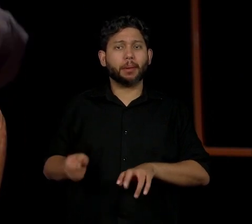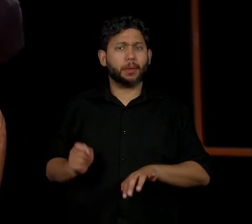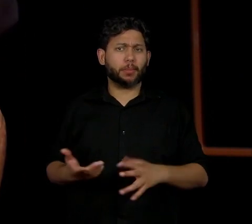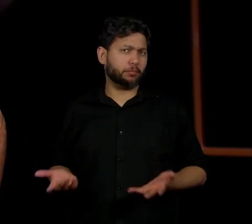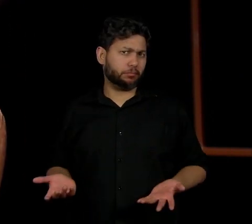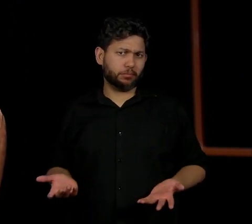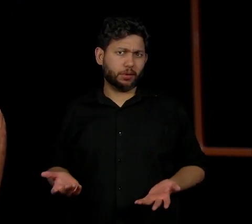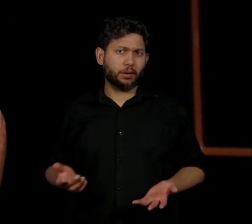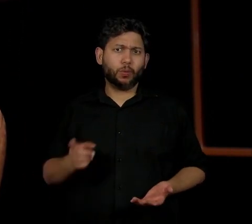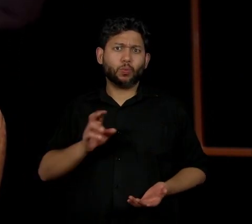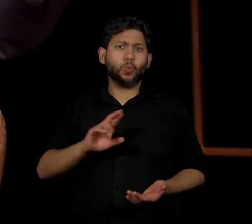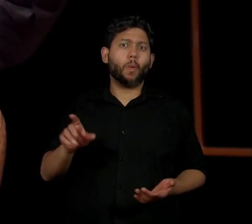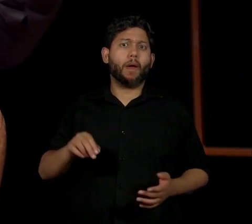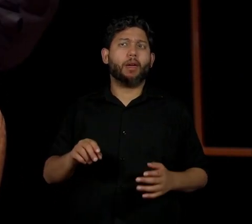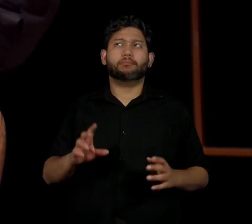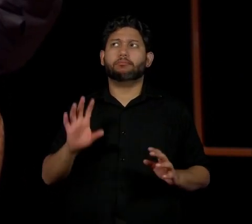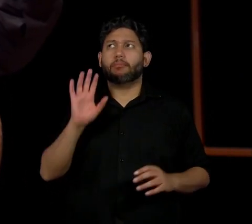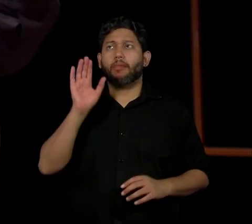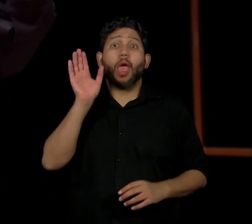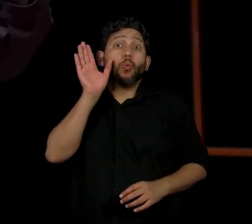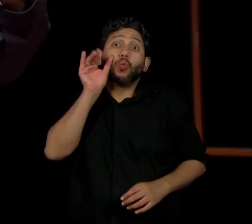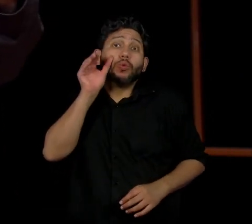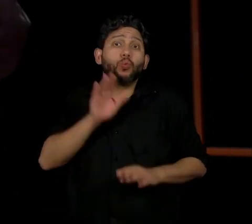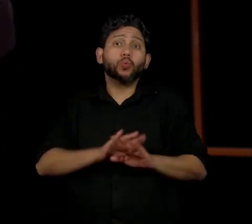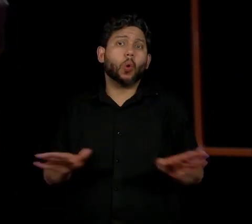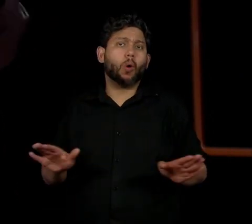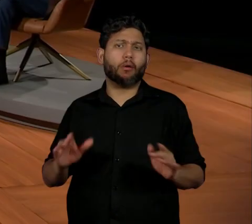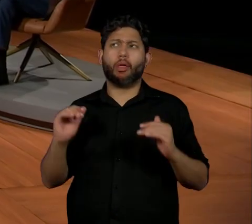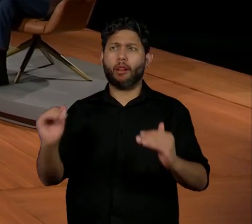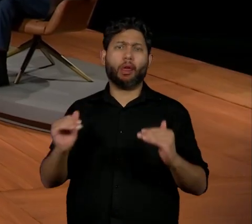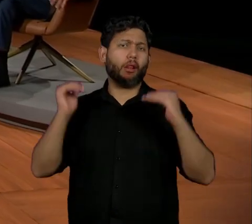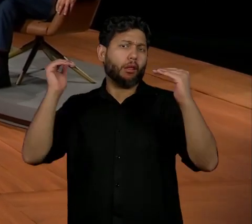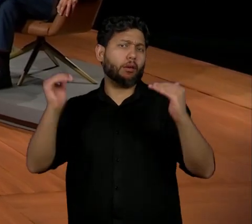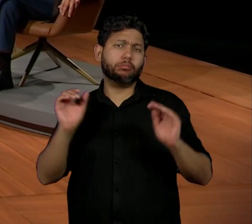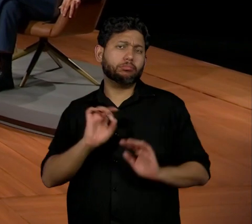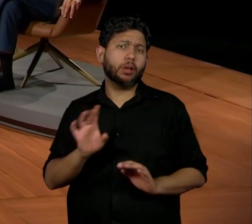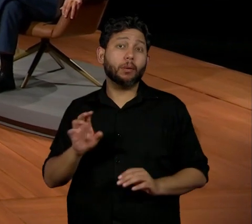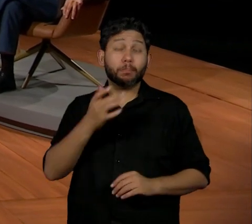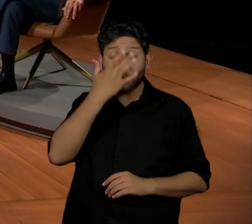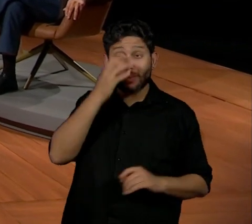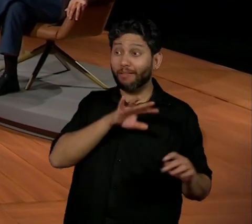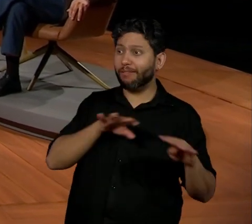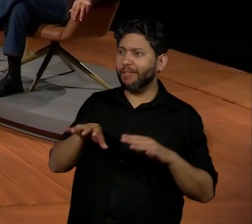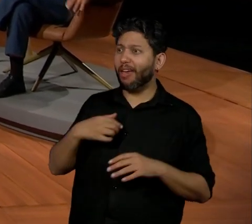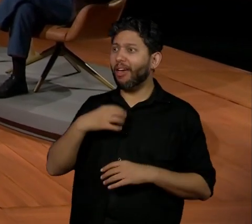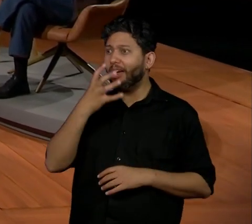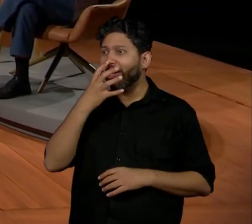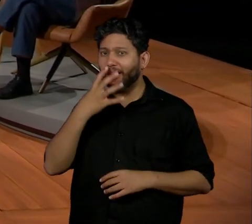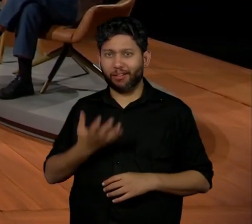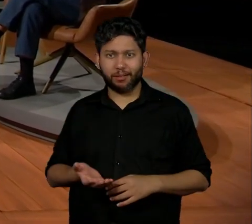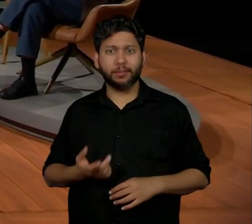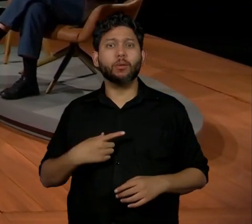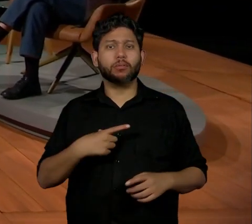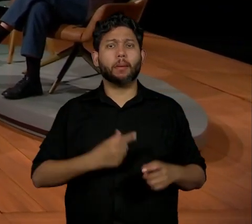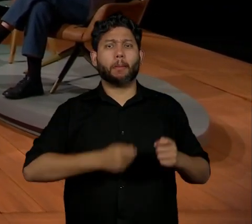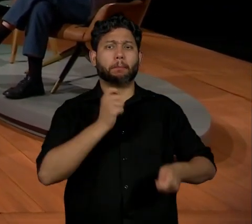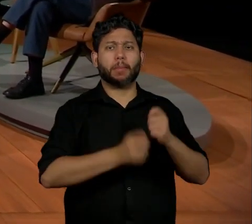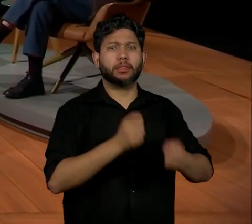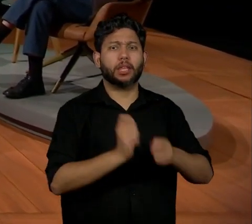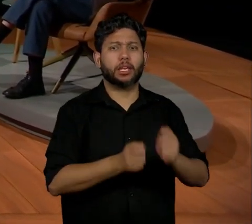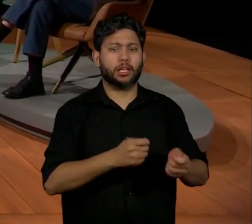nenhum evento musical extraordinário em qualidade, mas era uma curiosidade. Então ele tocava